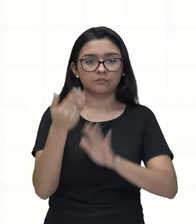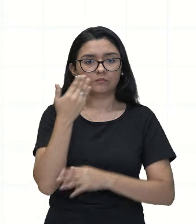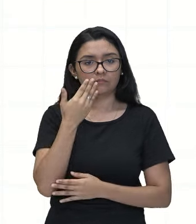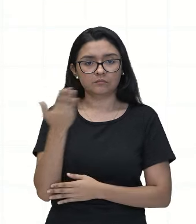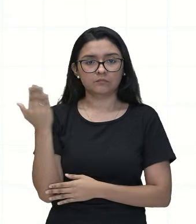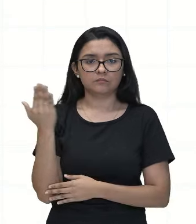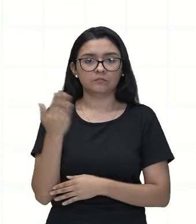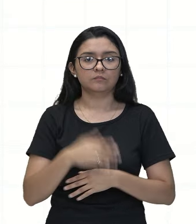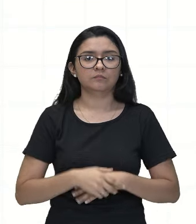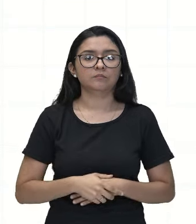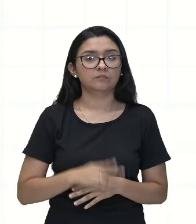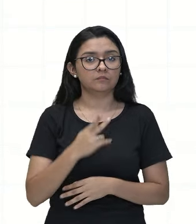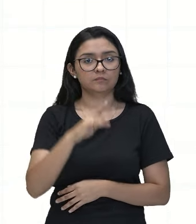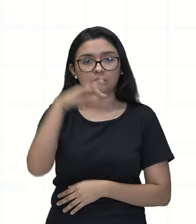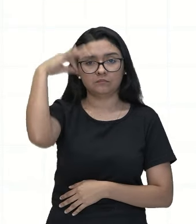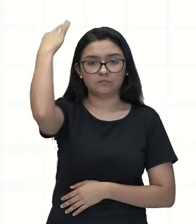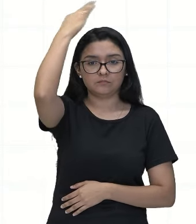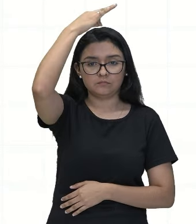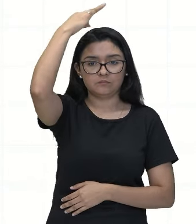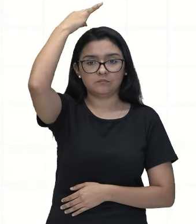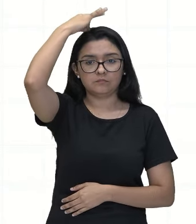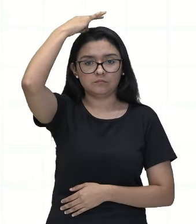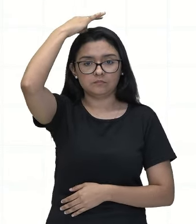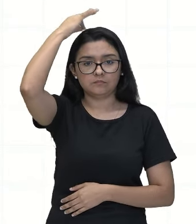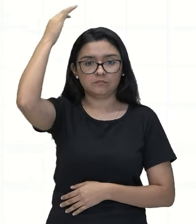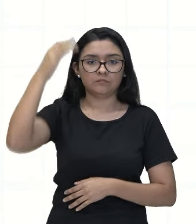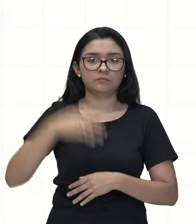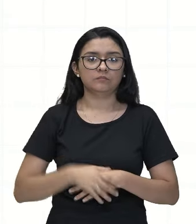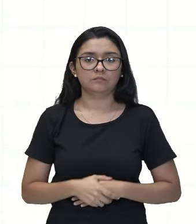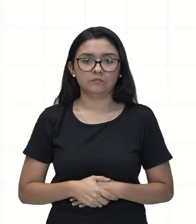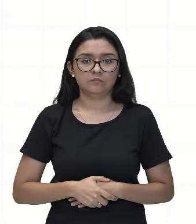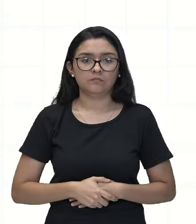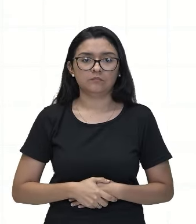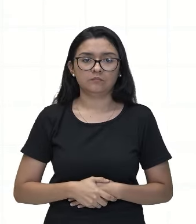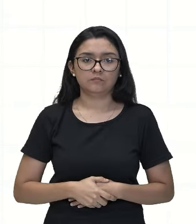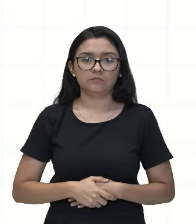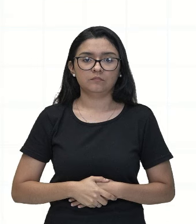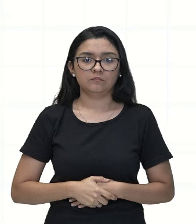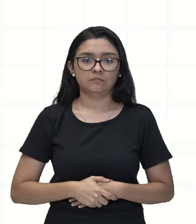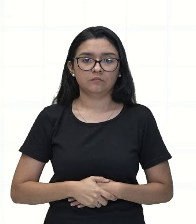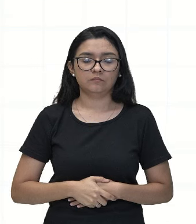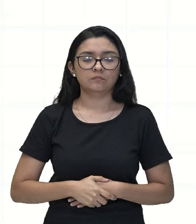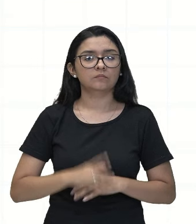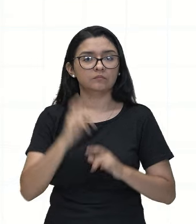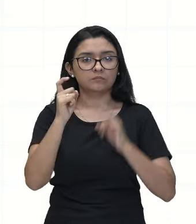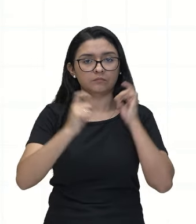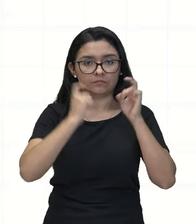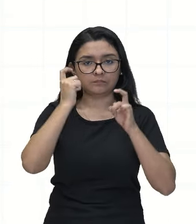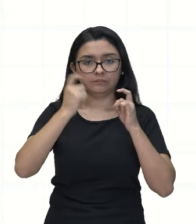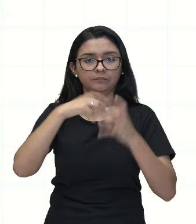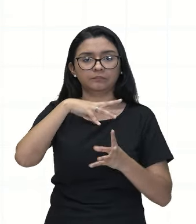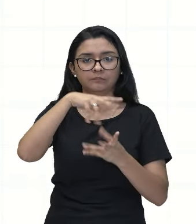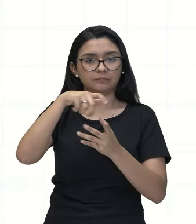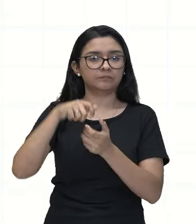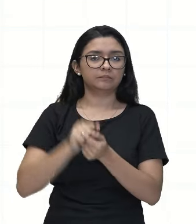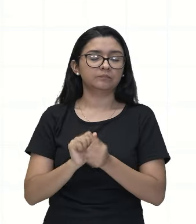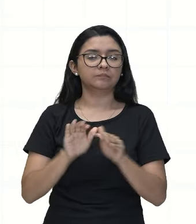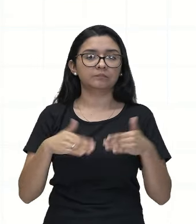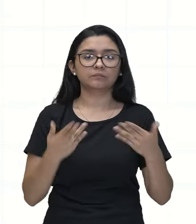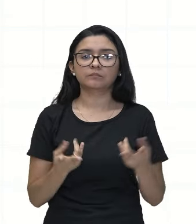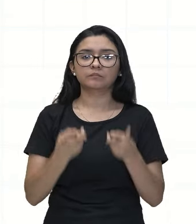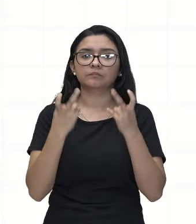sua santidade está preocupado com o mundo então a gente pode observar que